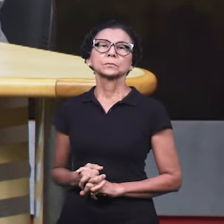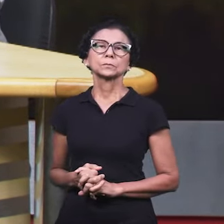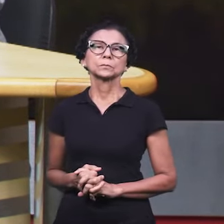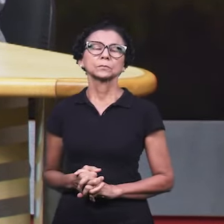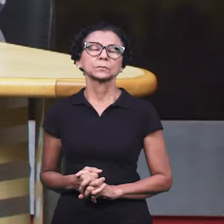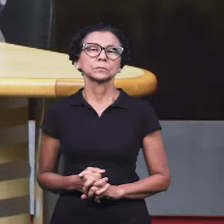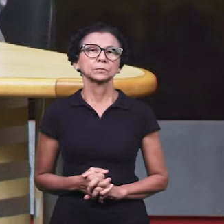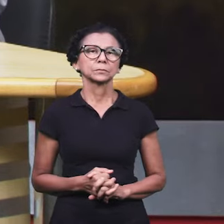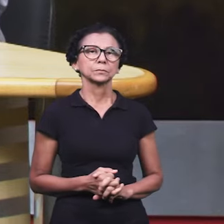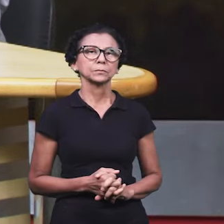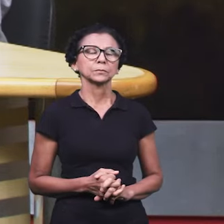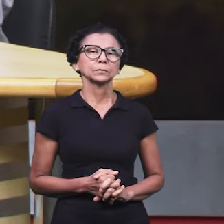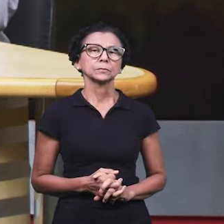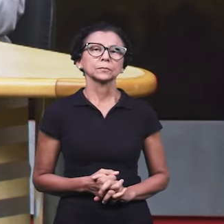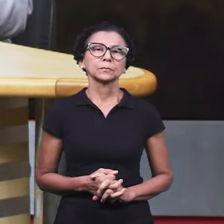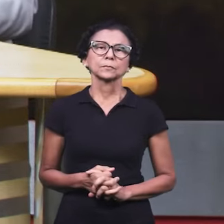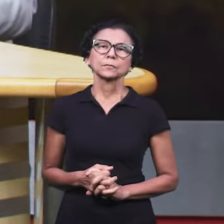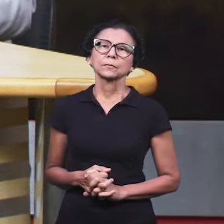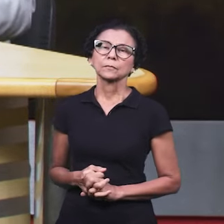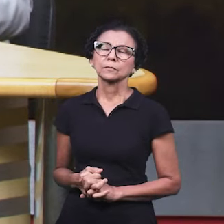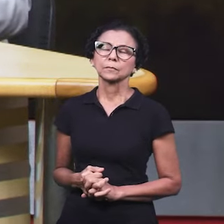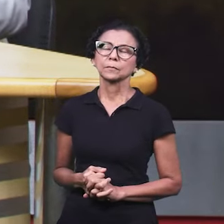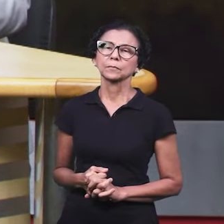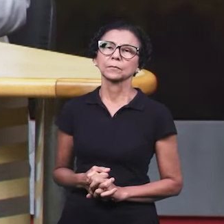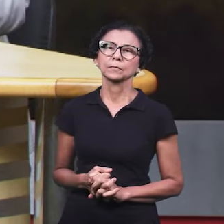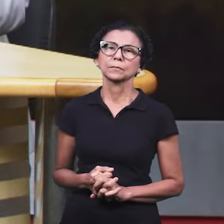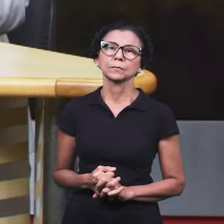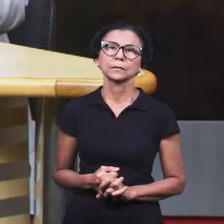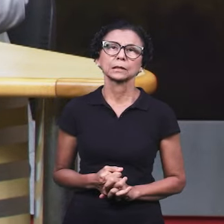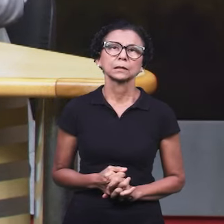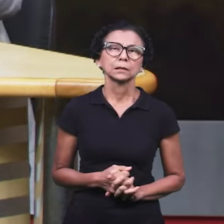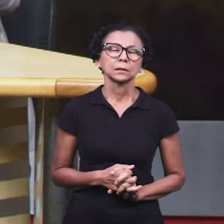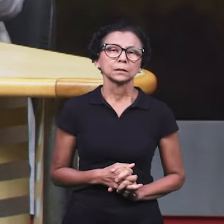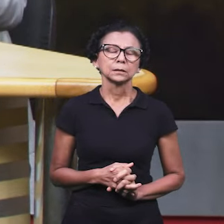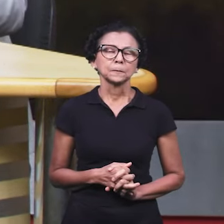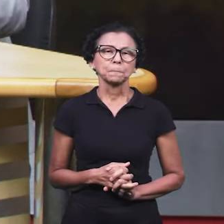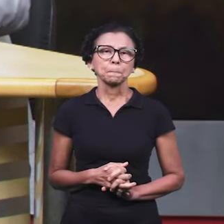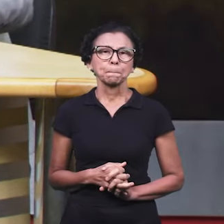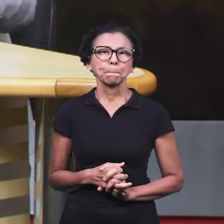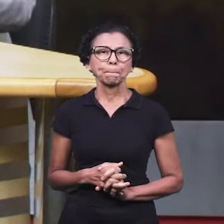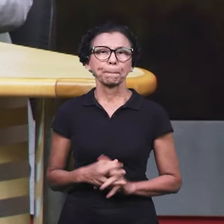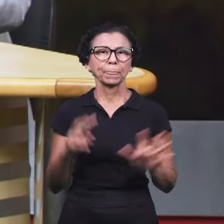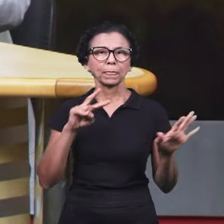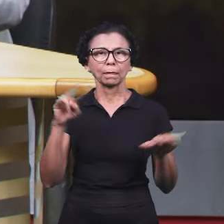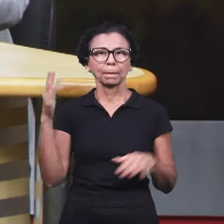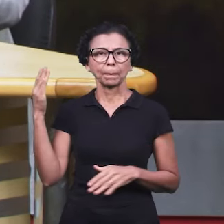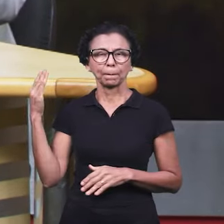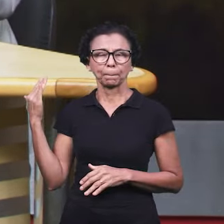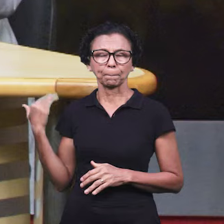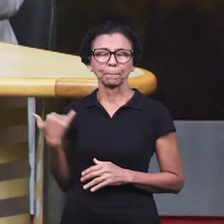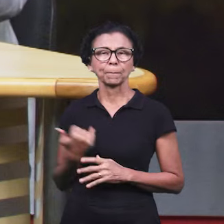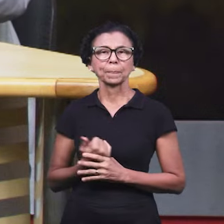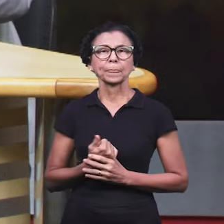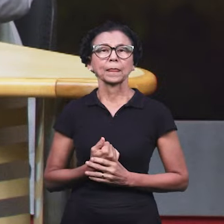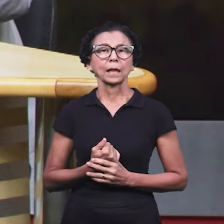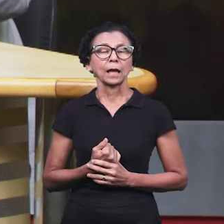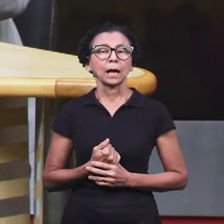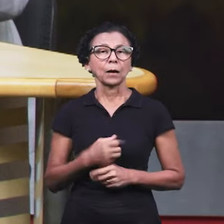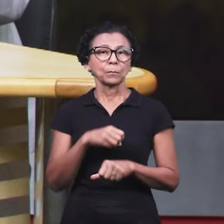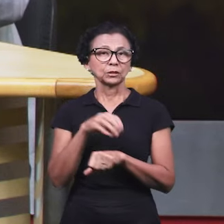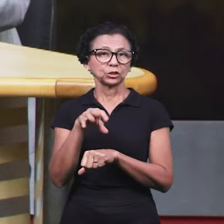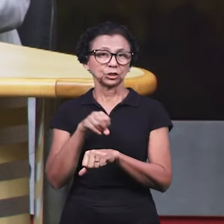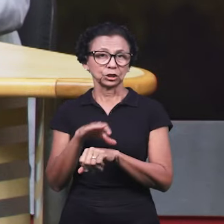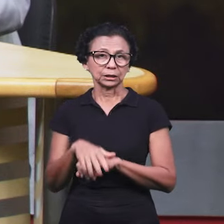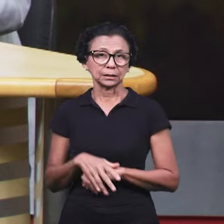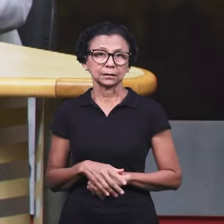né Eh nós falamos no programa da semana passada e aliás eu recomendo se você porventura não assistiu o programa da semana